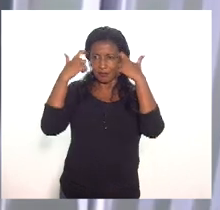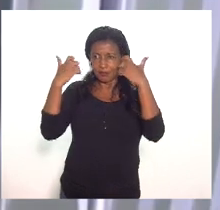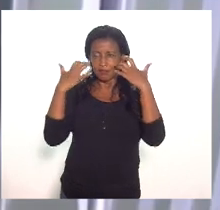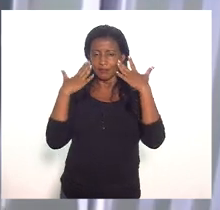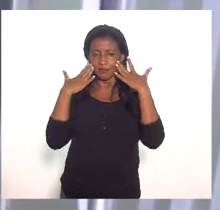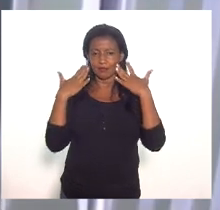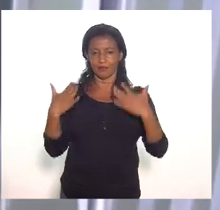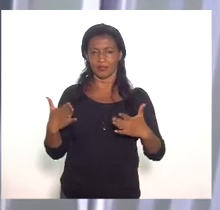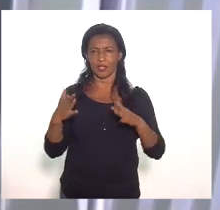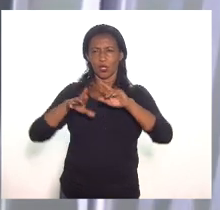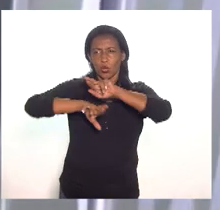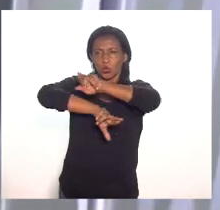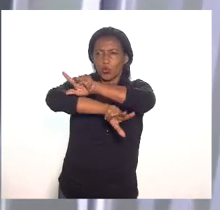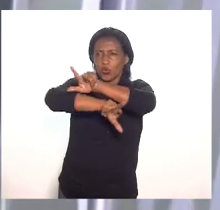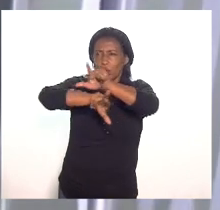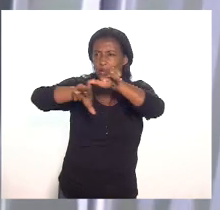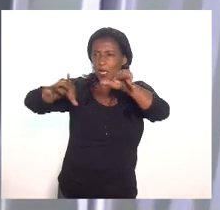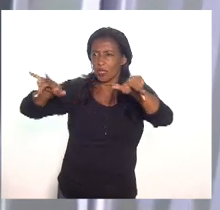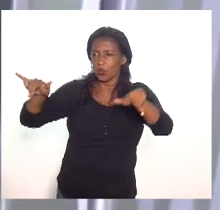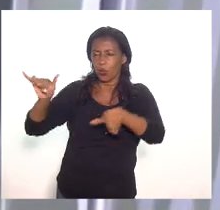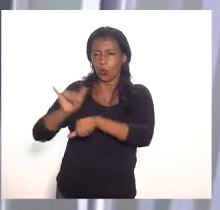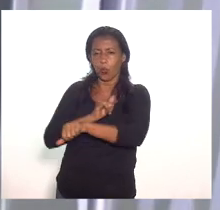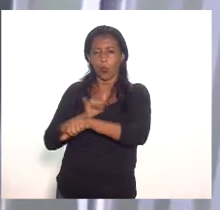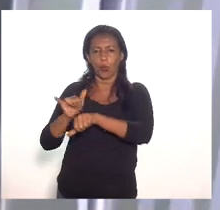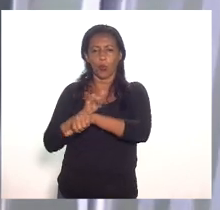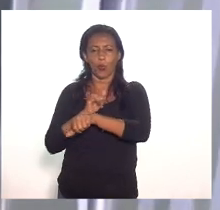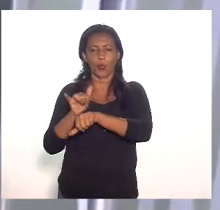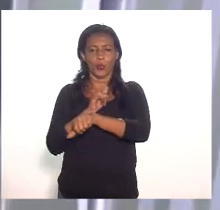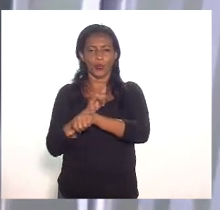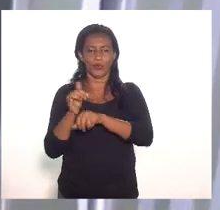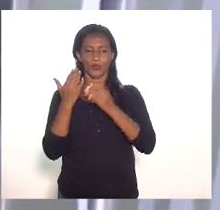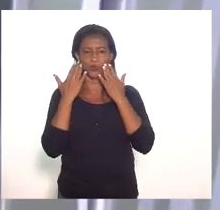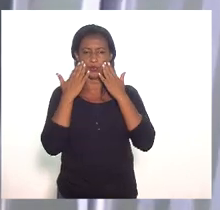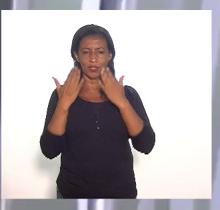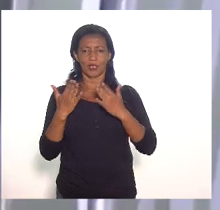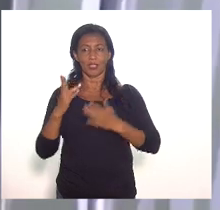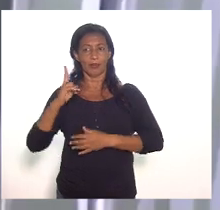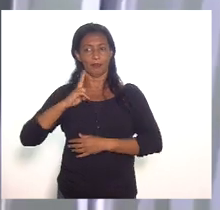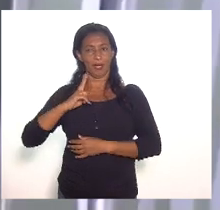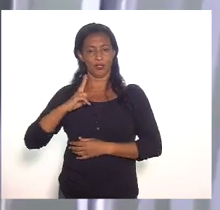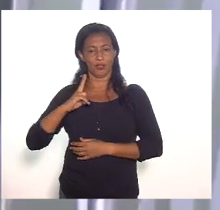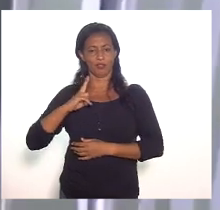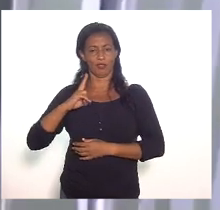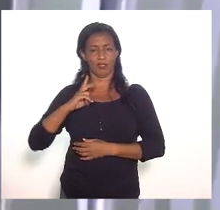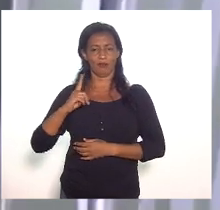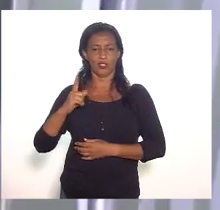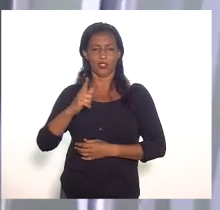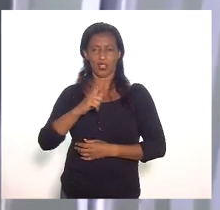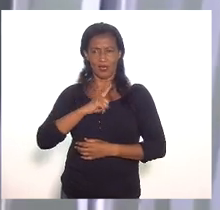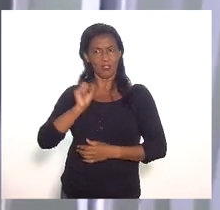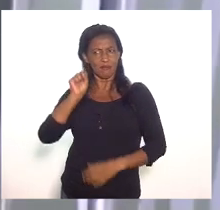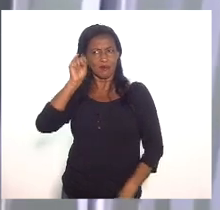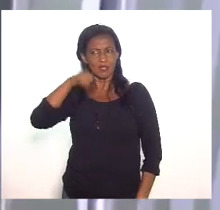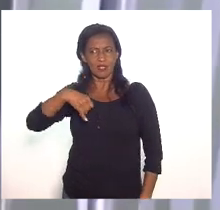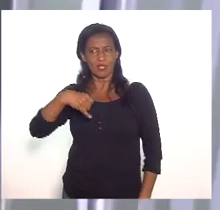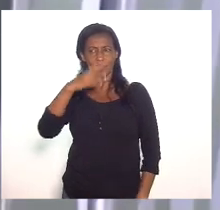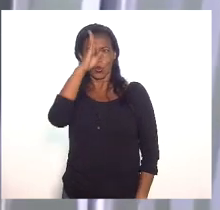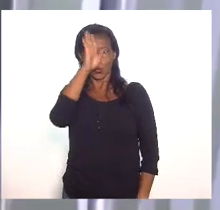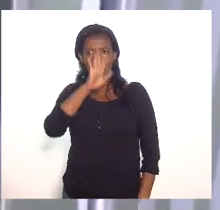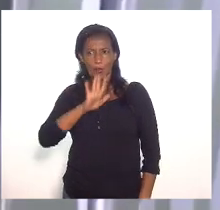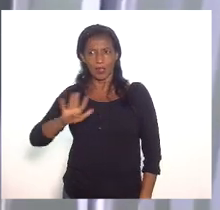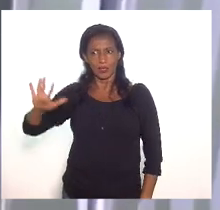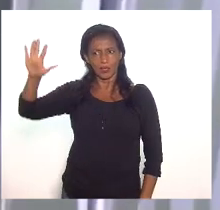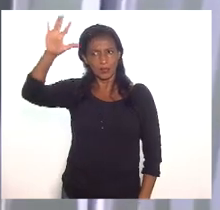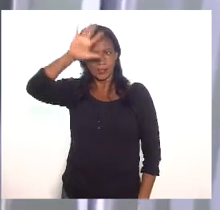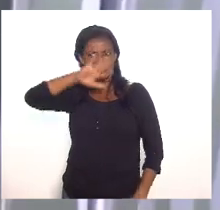A violência se expressa sob diferentes formas de manifestação e, particularmente, ela tem, sim, no Brasil